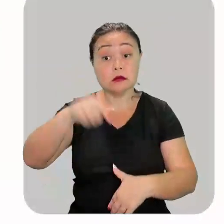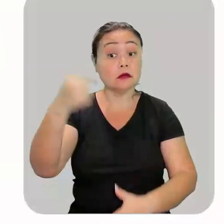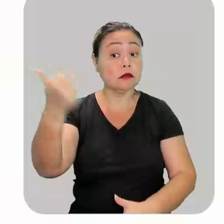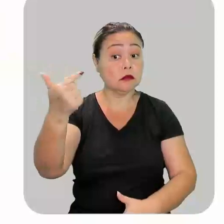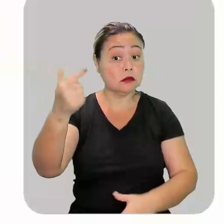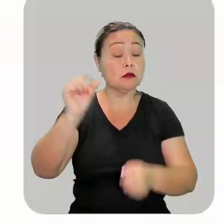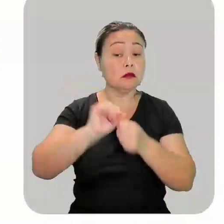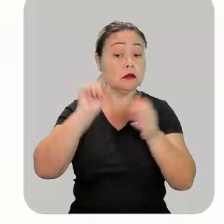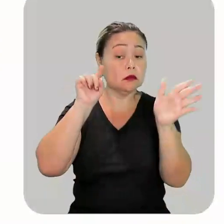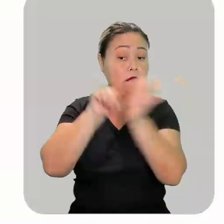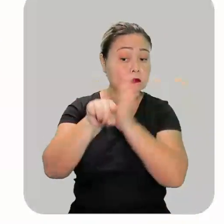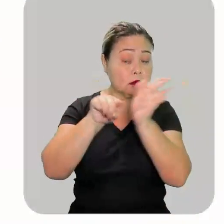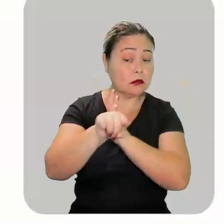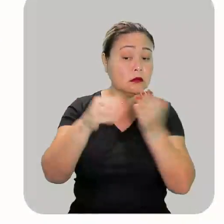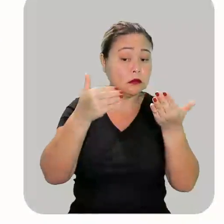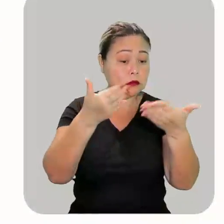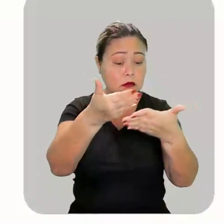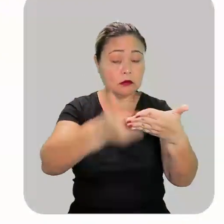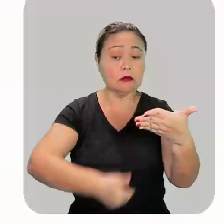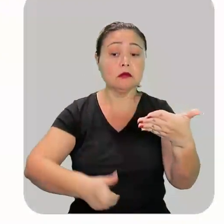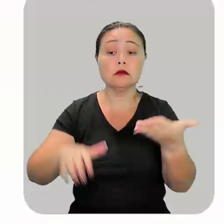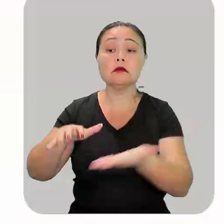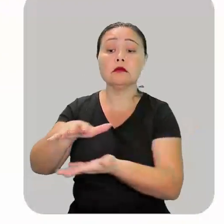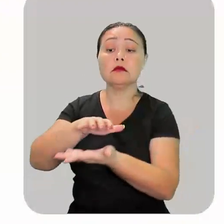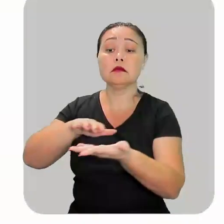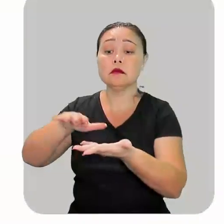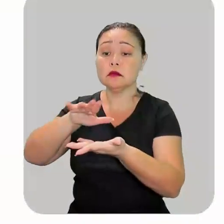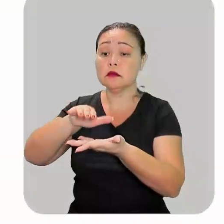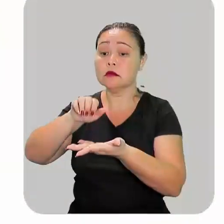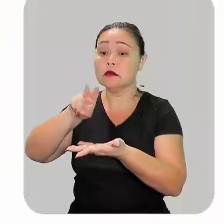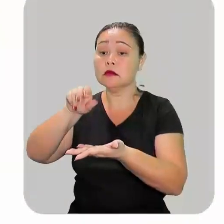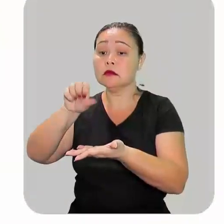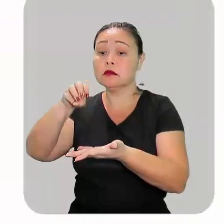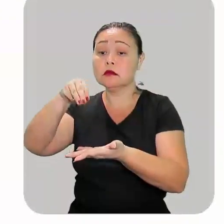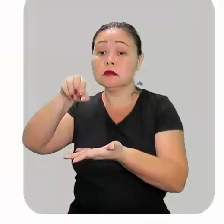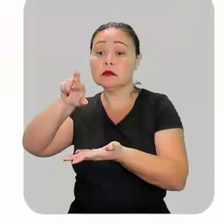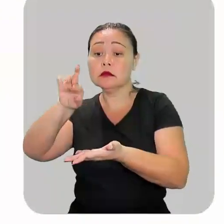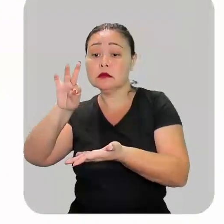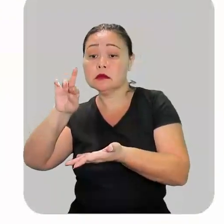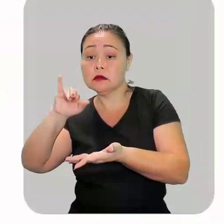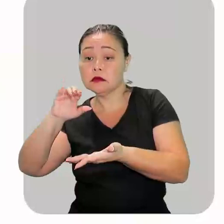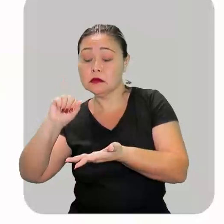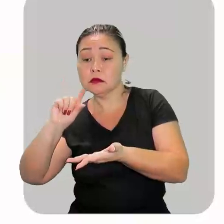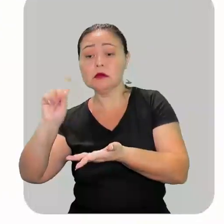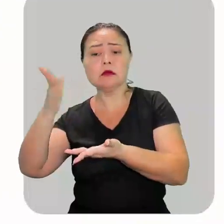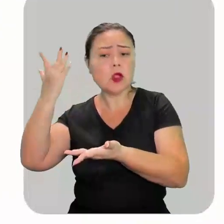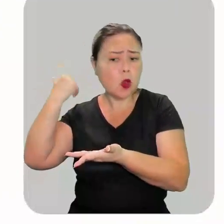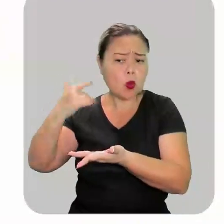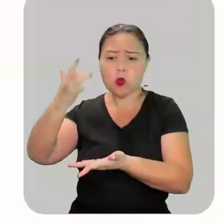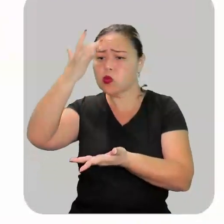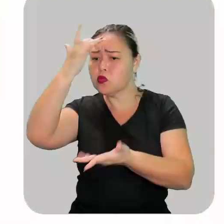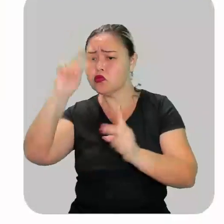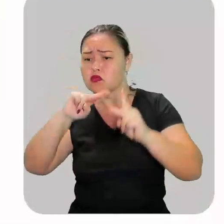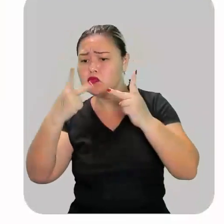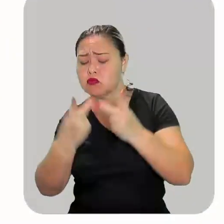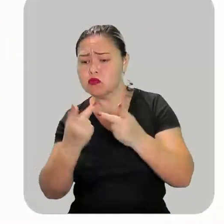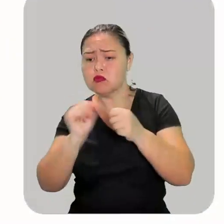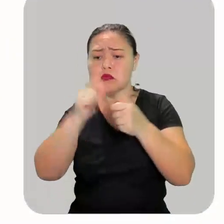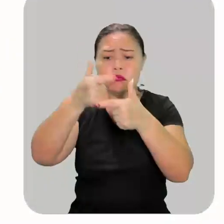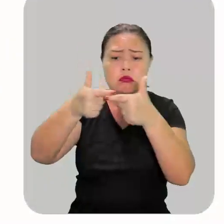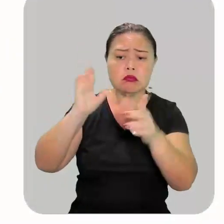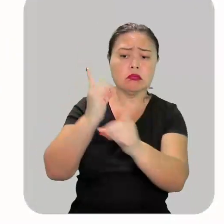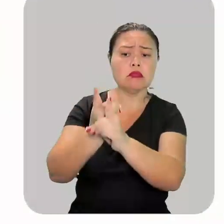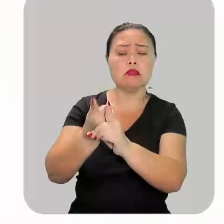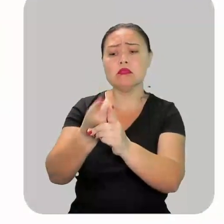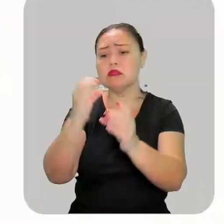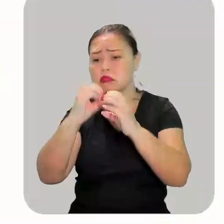nós temos de geometria espacial. A outra foi um pouquinho mais fácil, era só calcular o volume e dividir para descobrir o